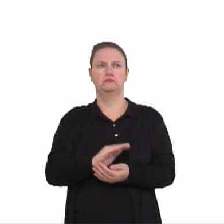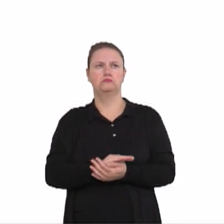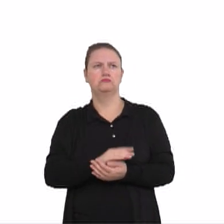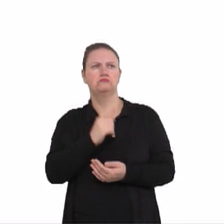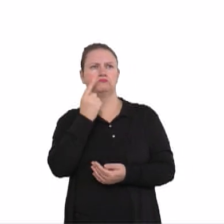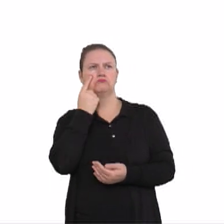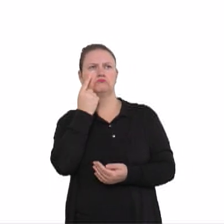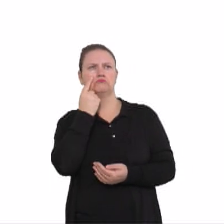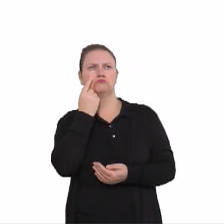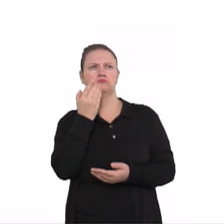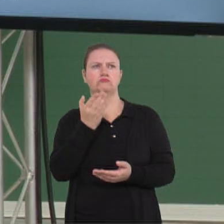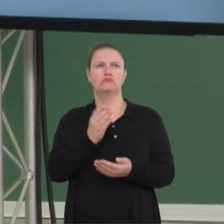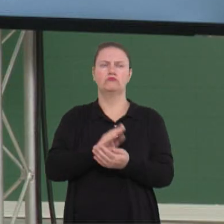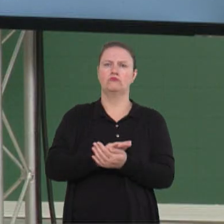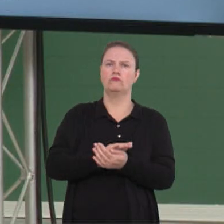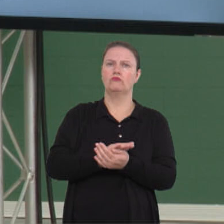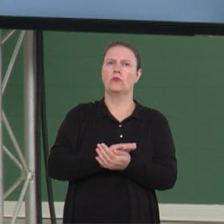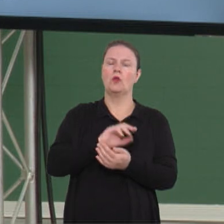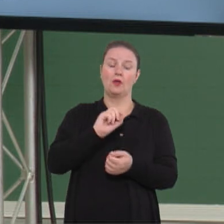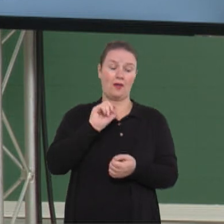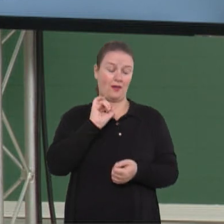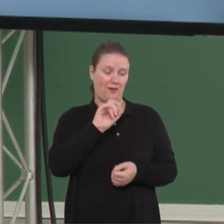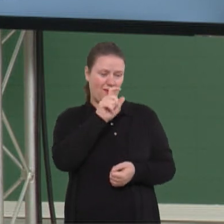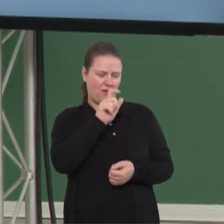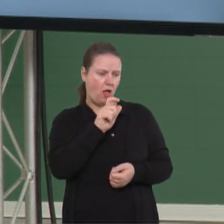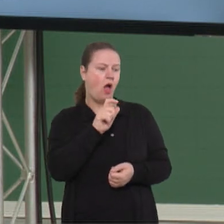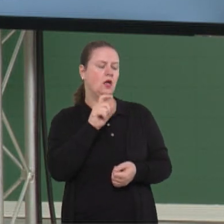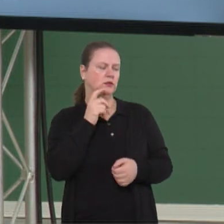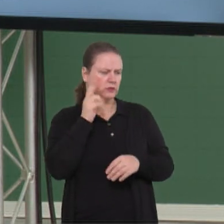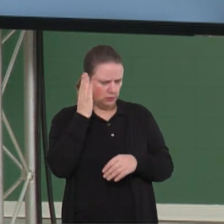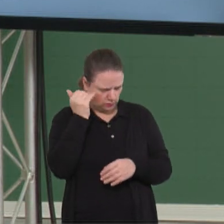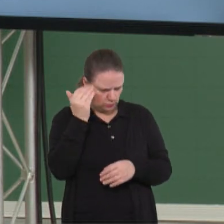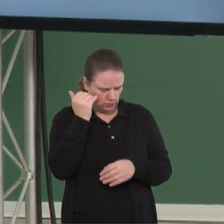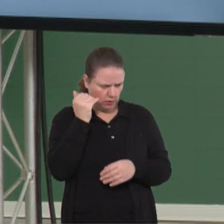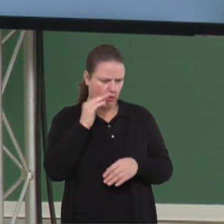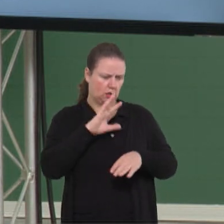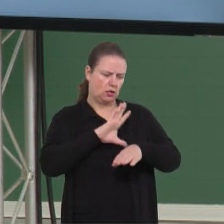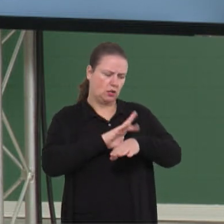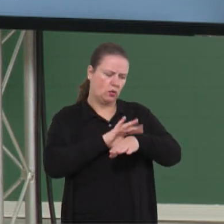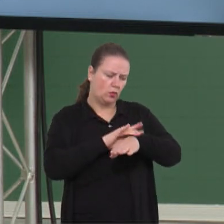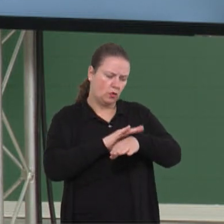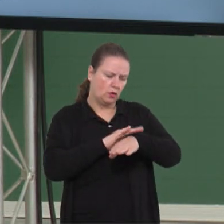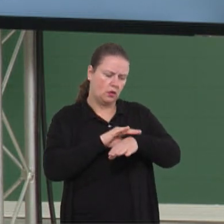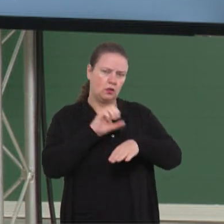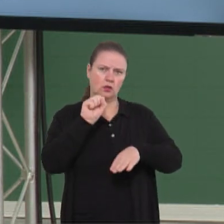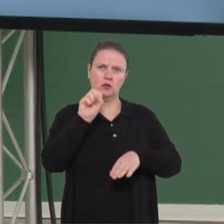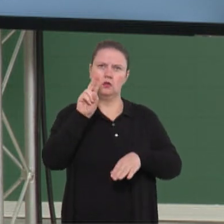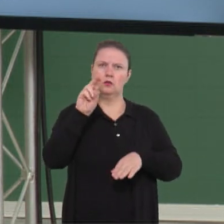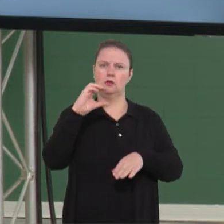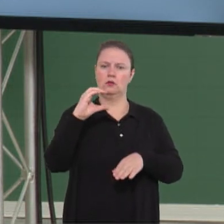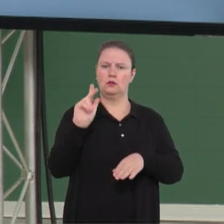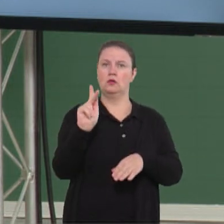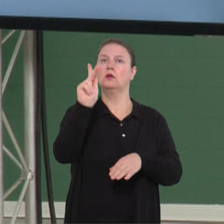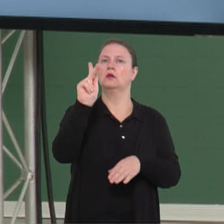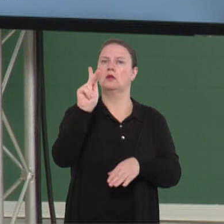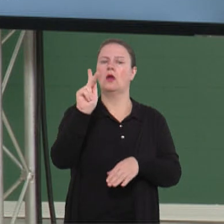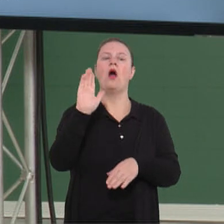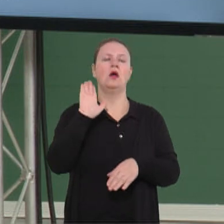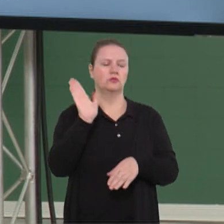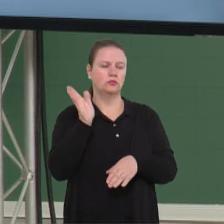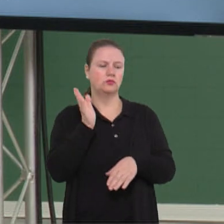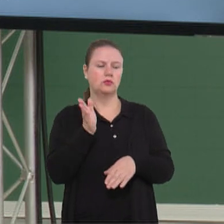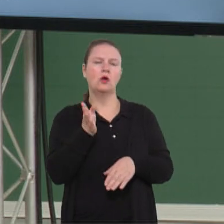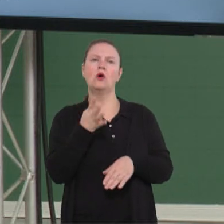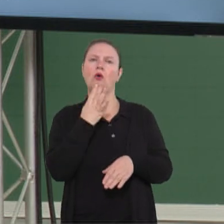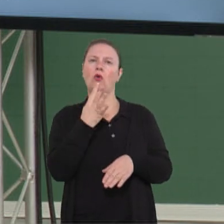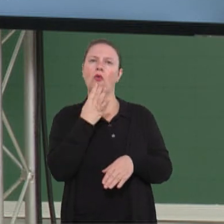dicionário e o que cê significa doente e você procura aqui embaixo o melhor conselho a gente já vou te dar a